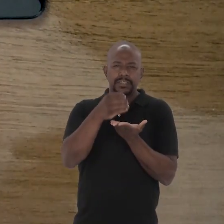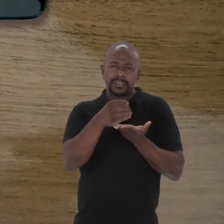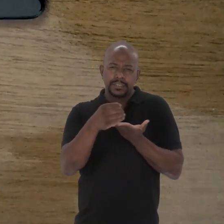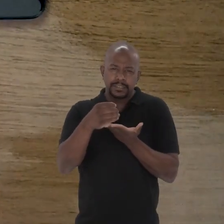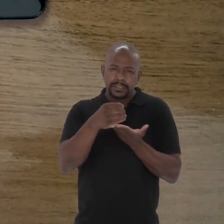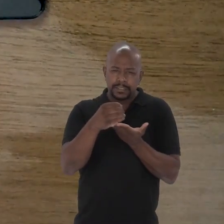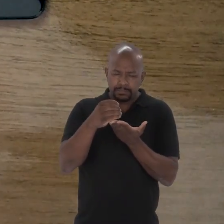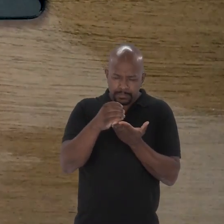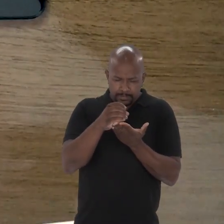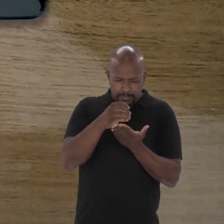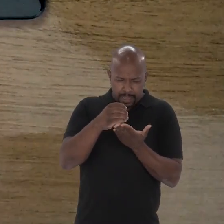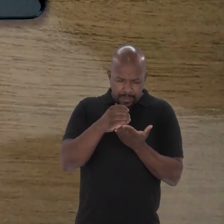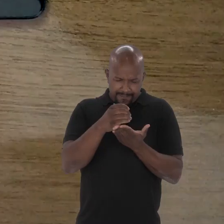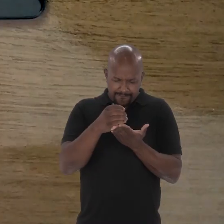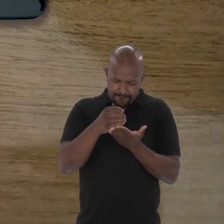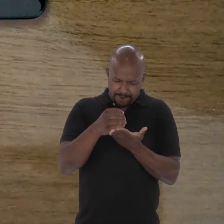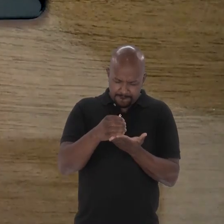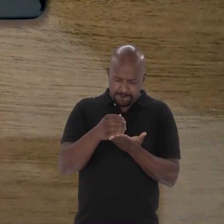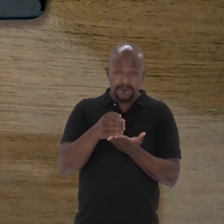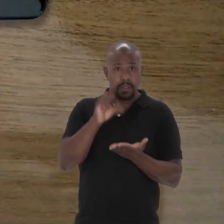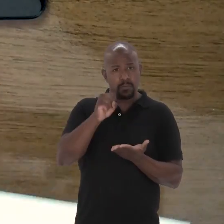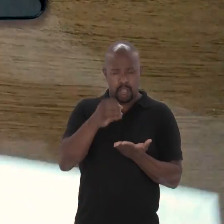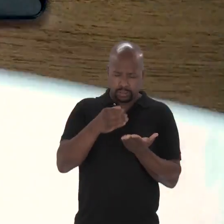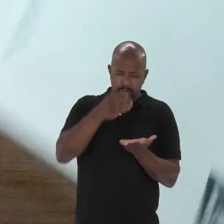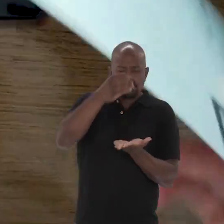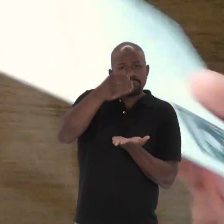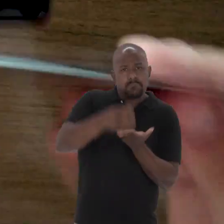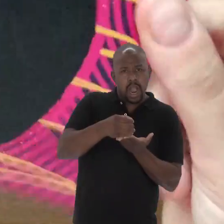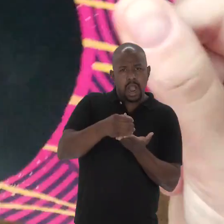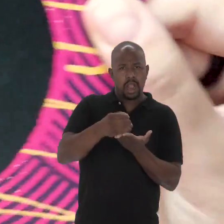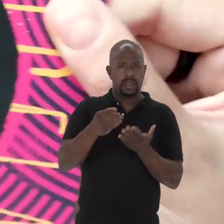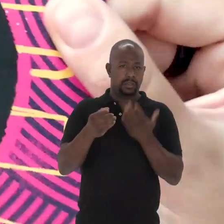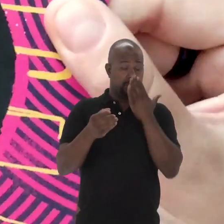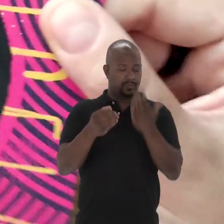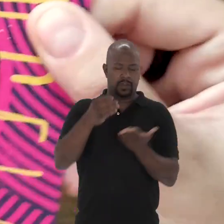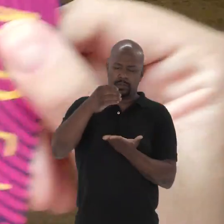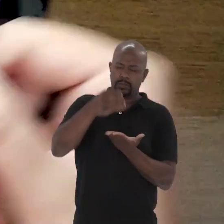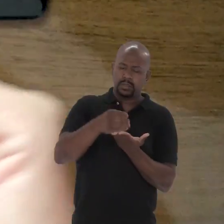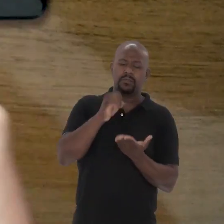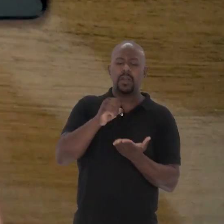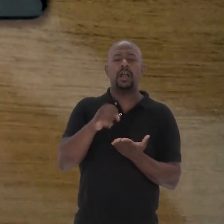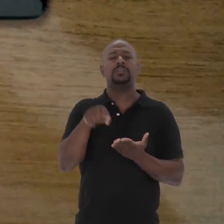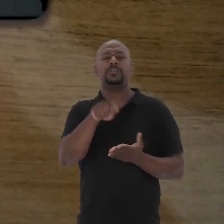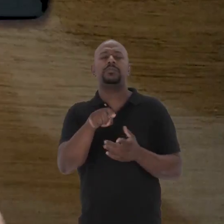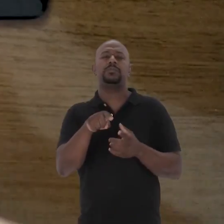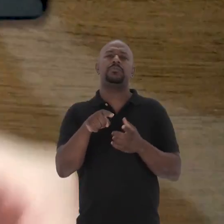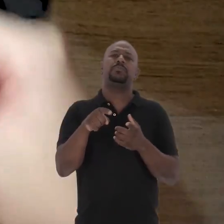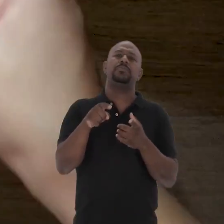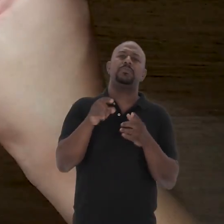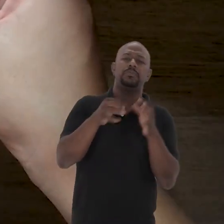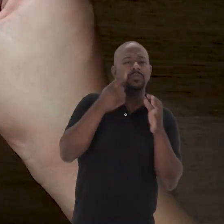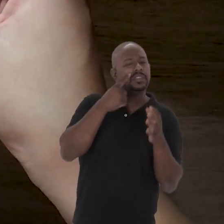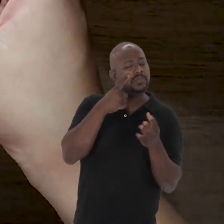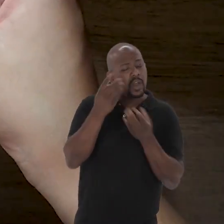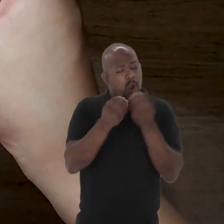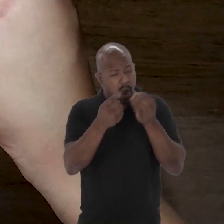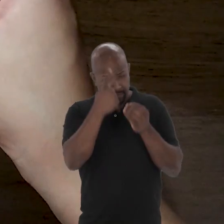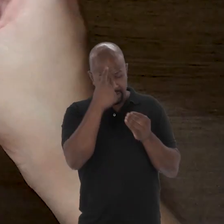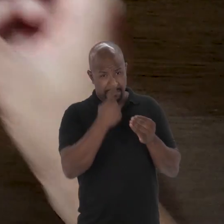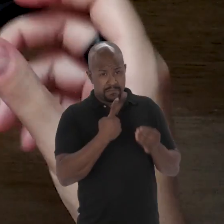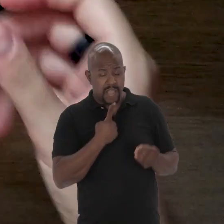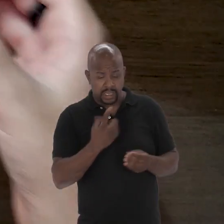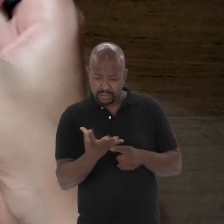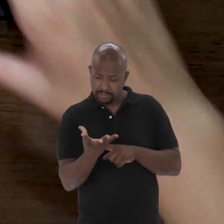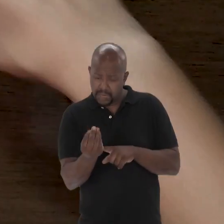Com o nosso filtro aqui posicionado em cima da câmera frontal, eu vou colocar o cartão postal aqui. Da Angela Davis. Que tipo de imagem a